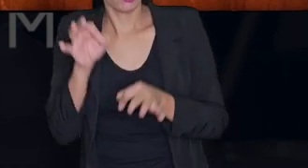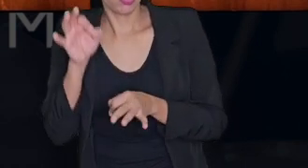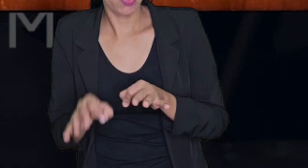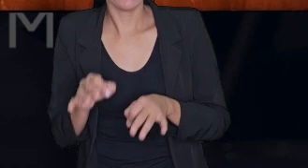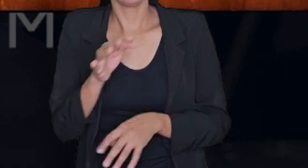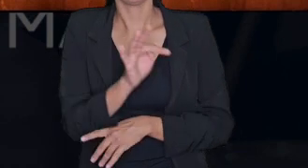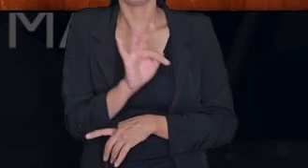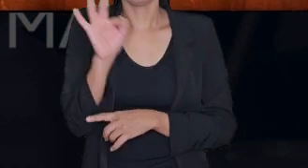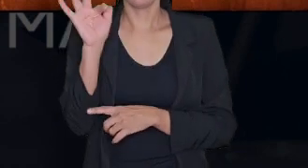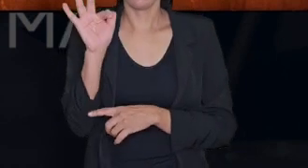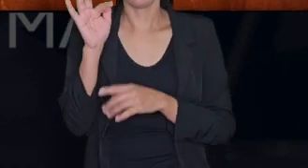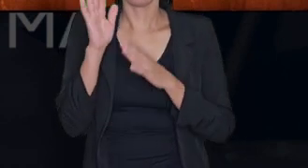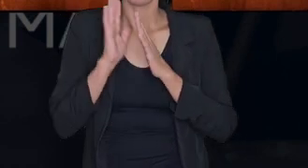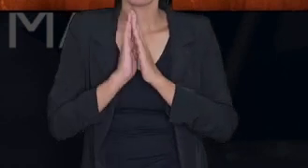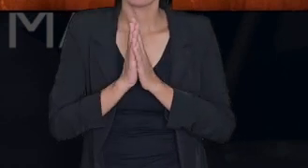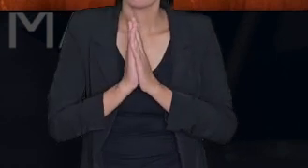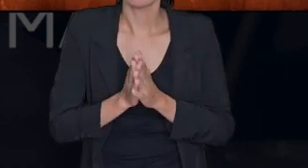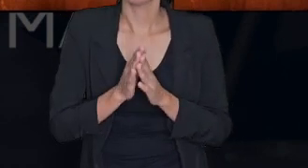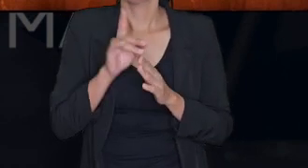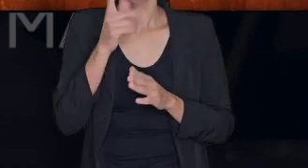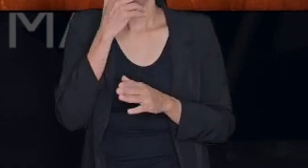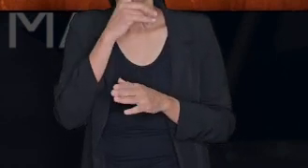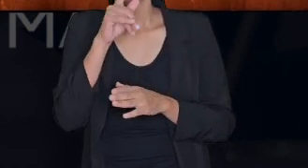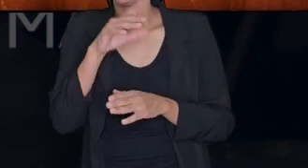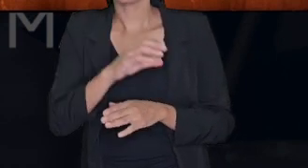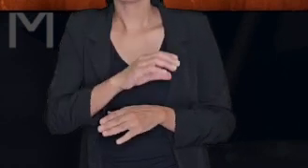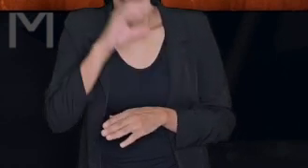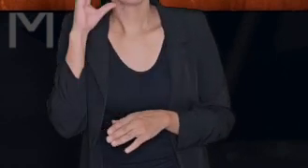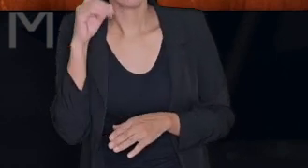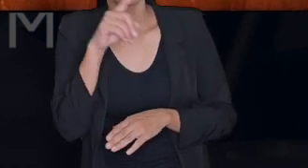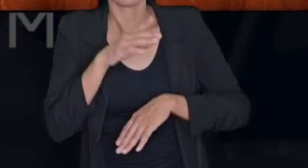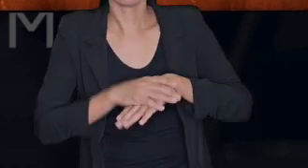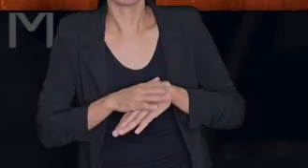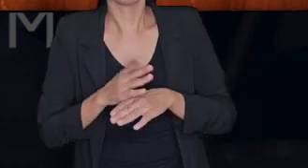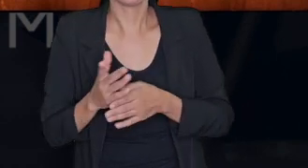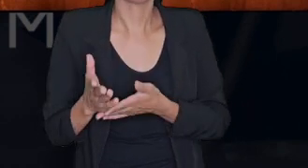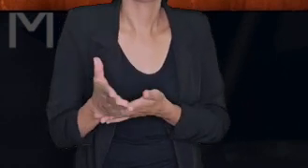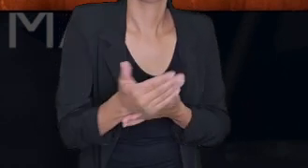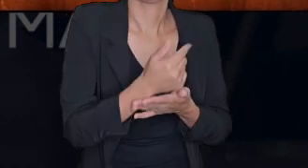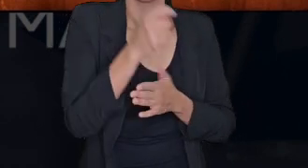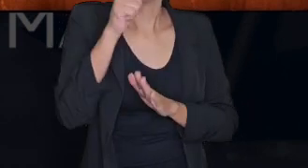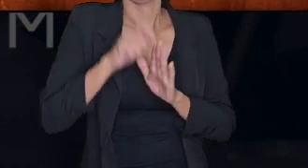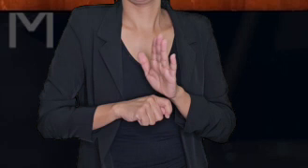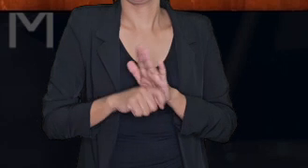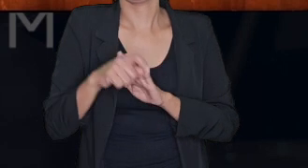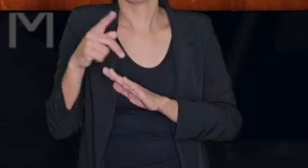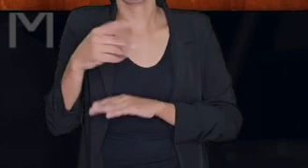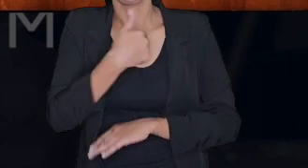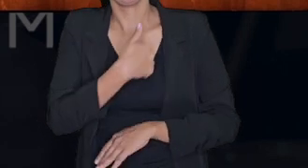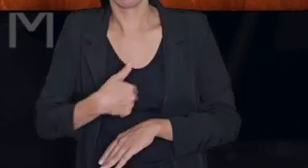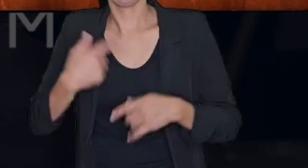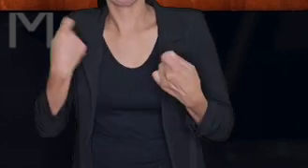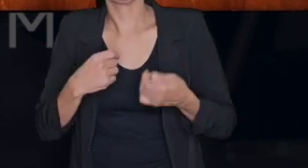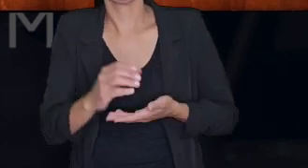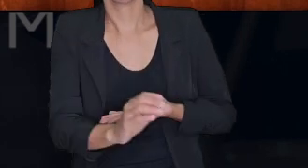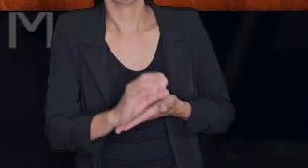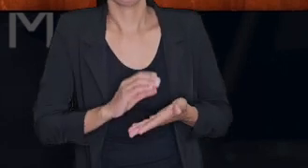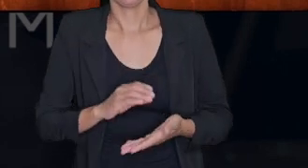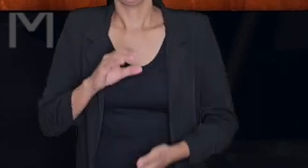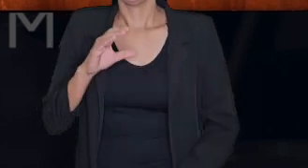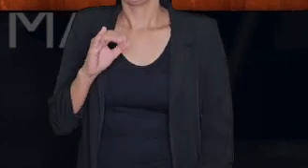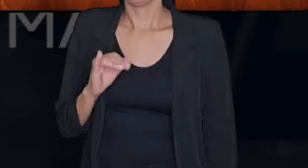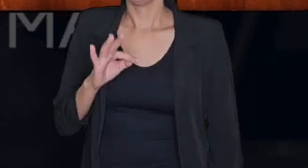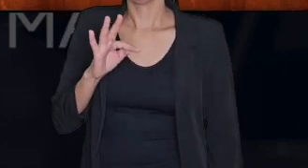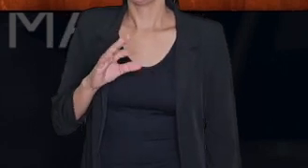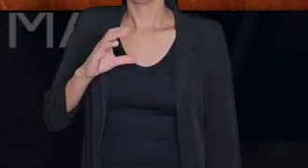salto heróico para dizer: juiz federal, por favor, não negligencie na arrecadação do